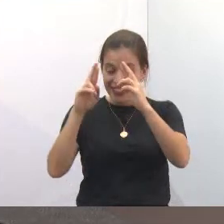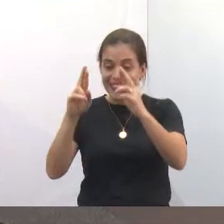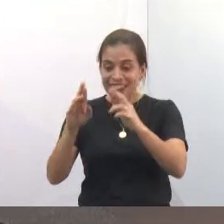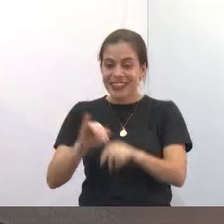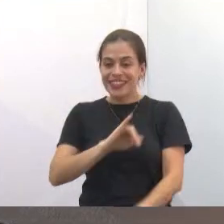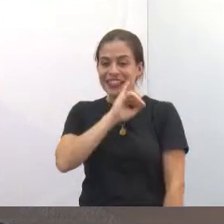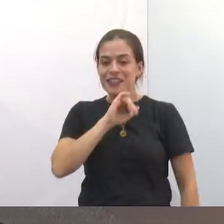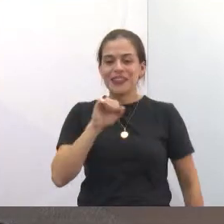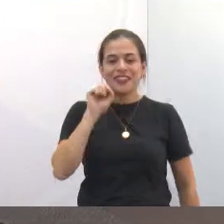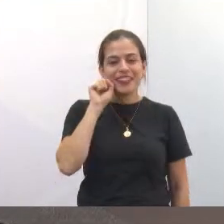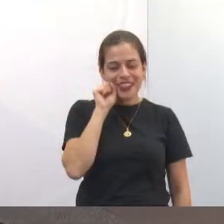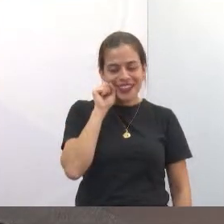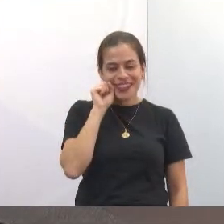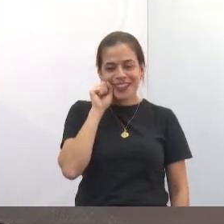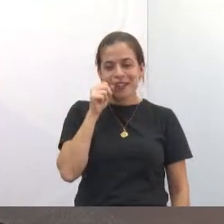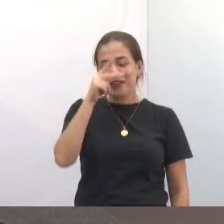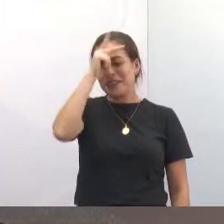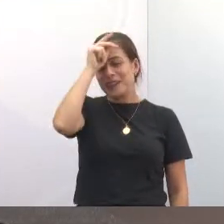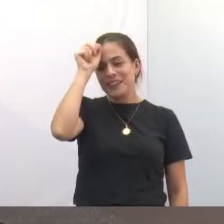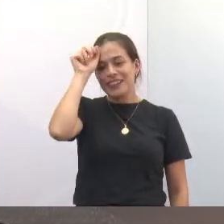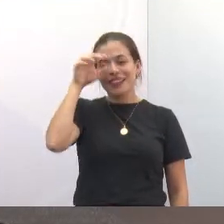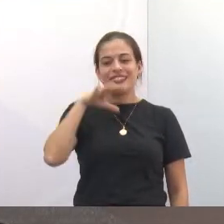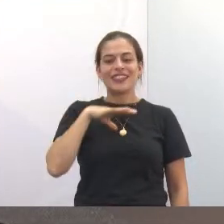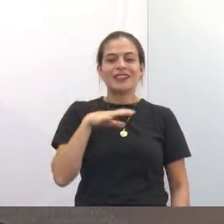de Santana, Prefeito Municipal de Jacareí.